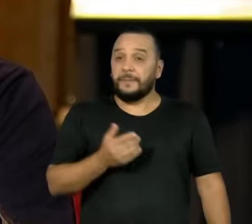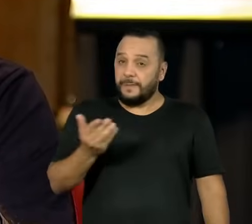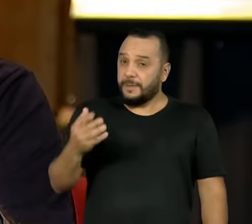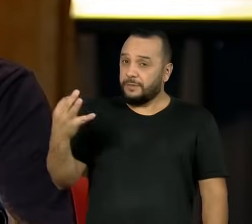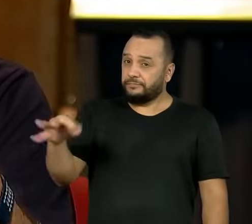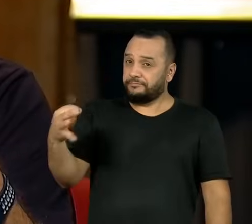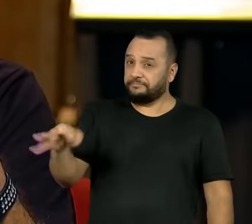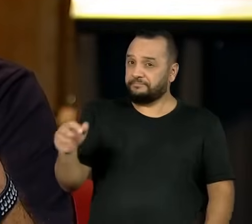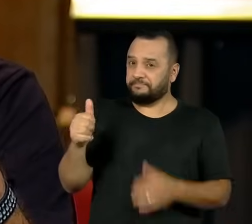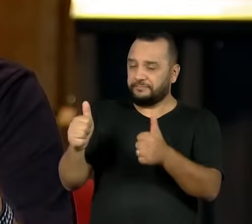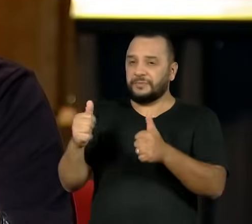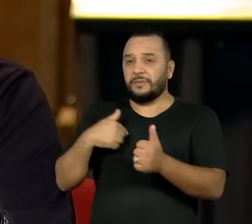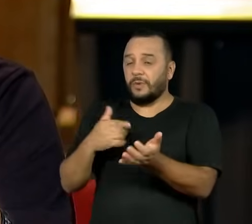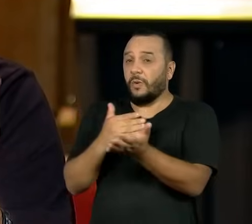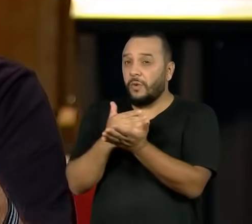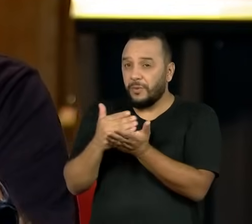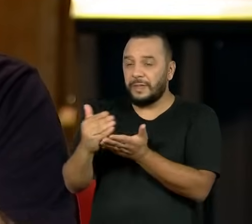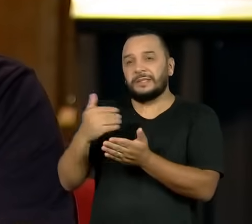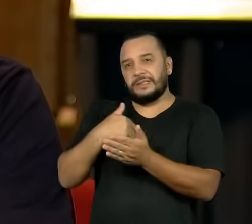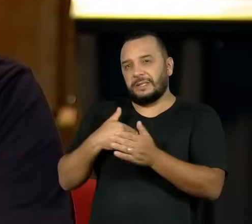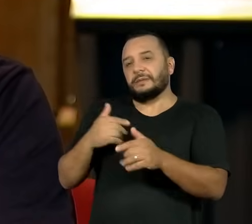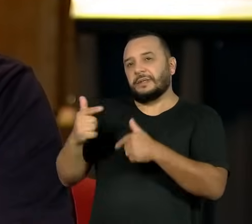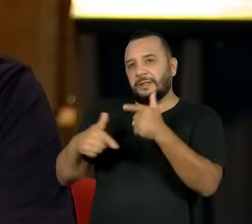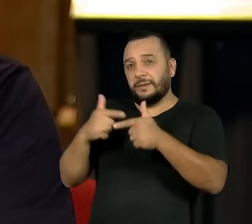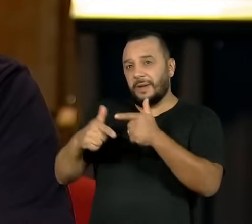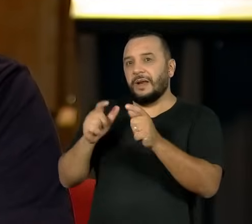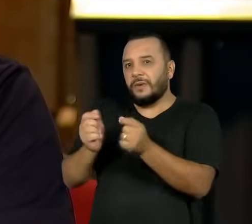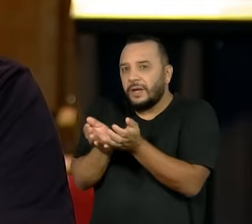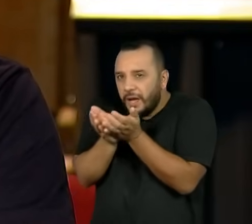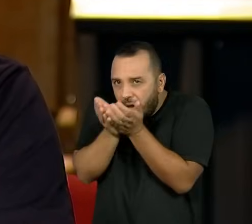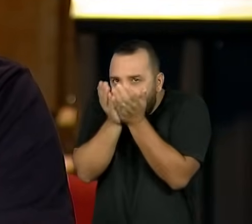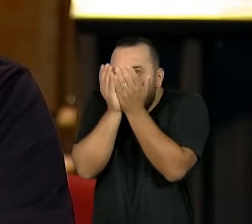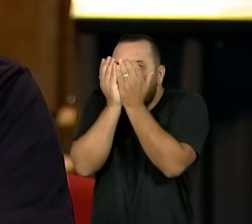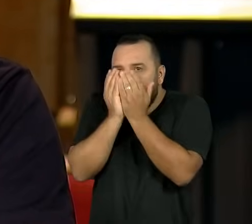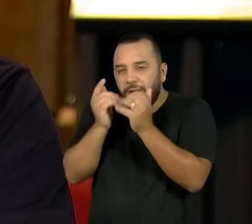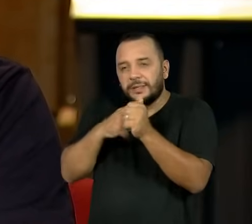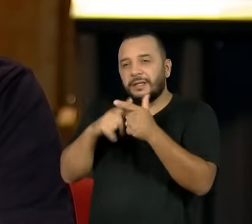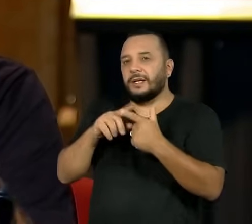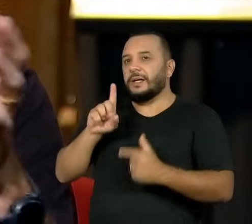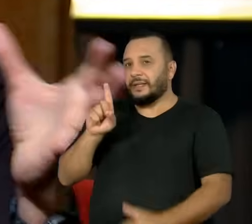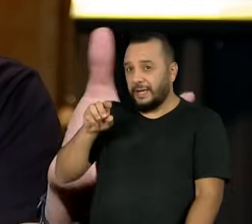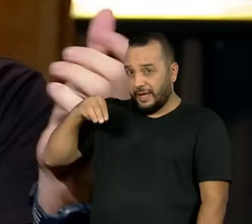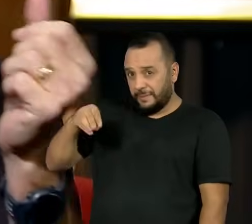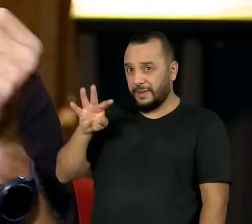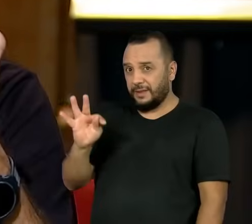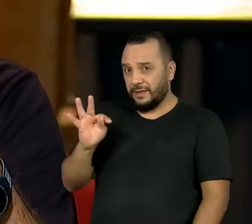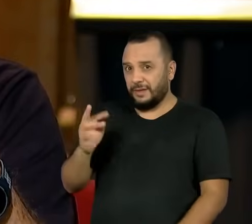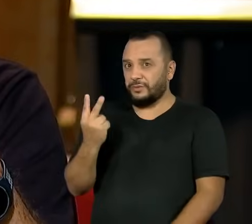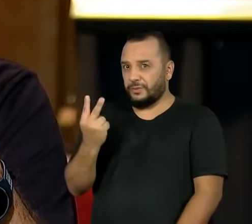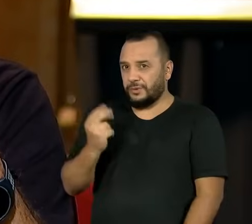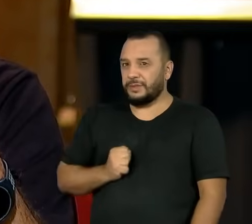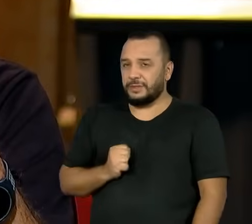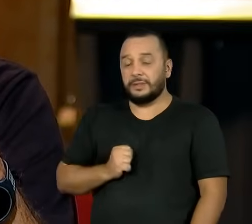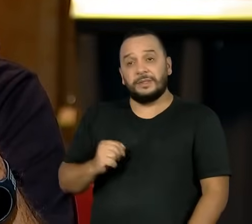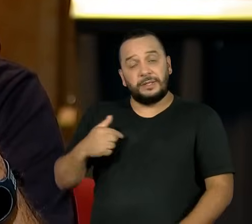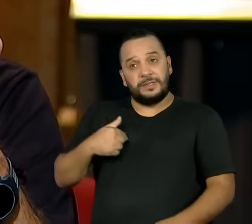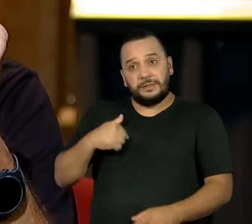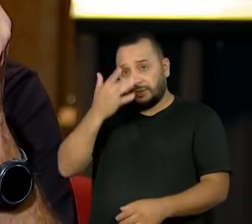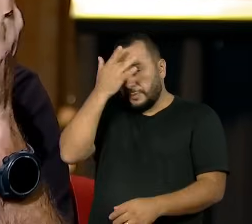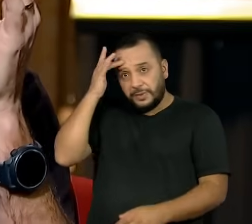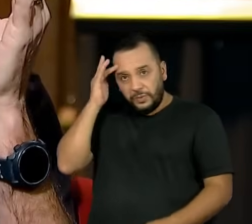os pacientes que a gente começou a trabalhar primeiro com a ayahuasca e mais recentemente com a DMT. A gente trazia esses pacientes para o